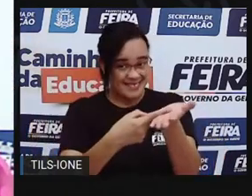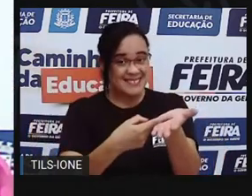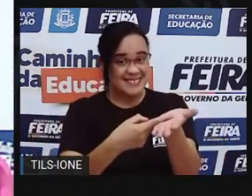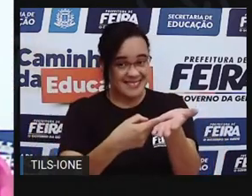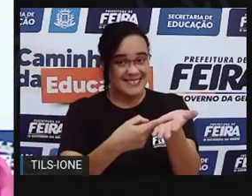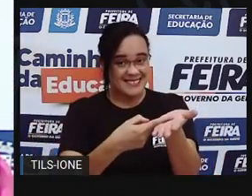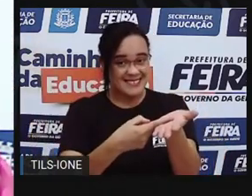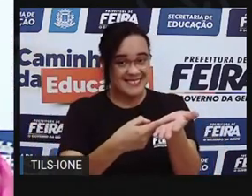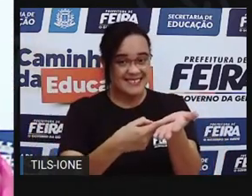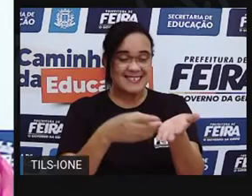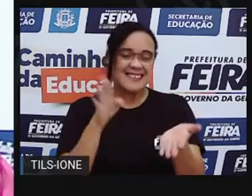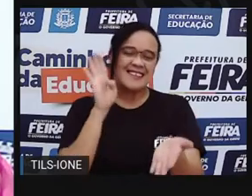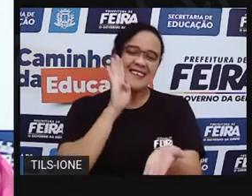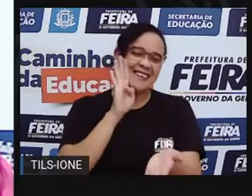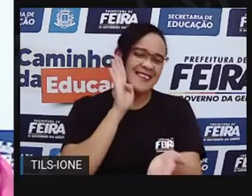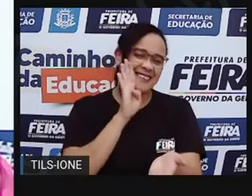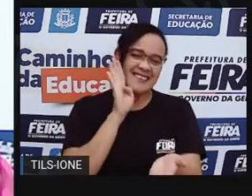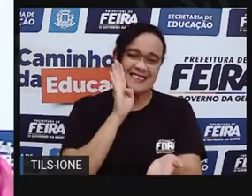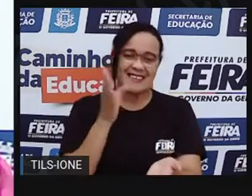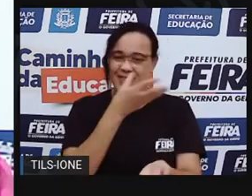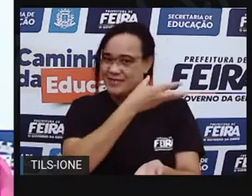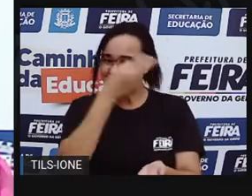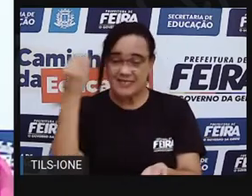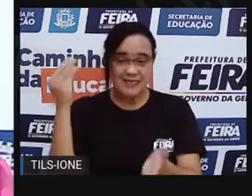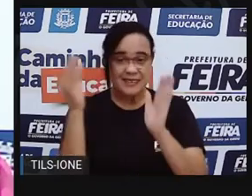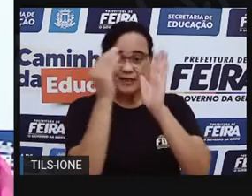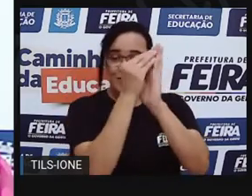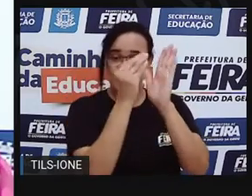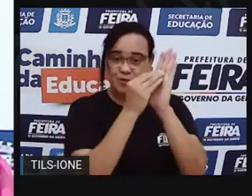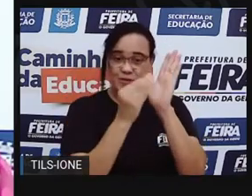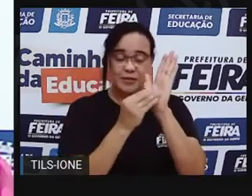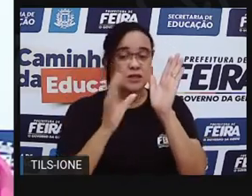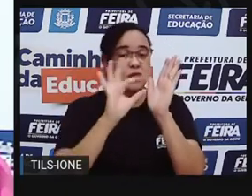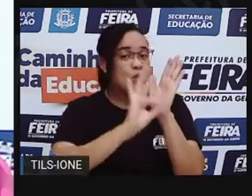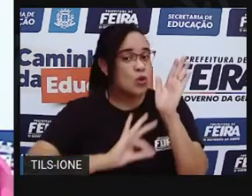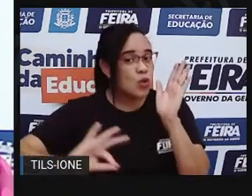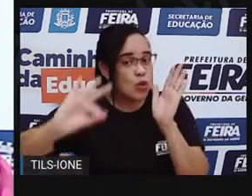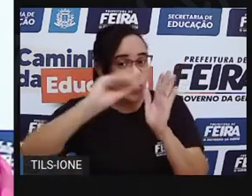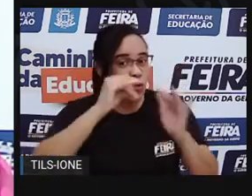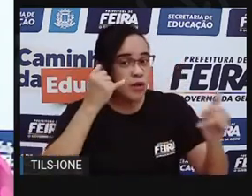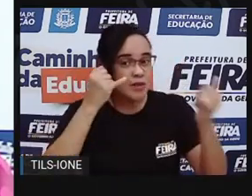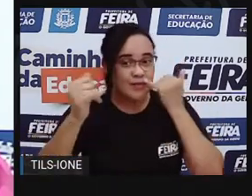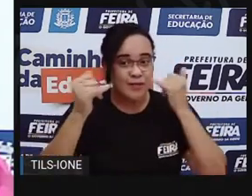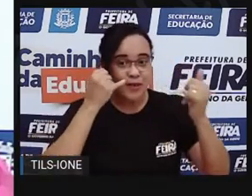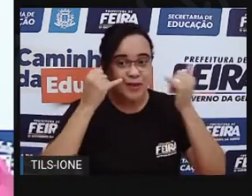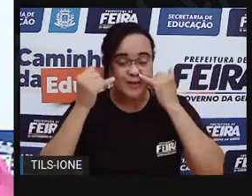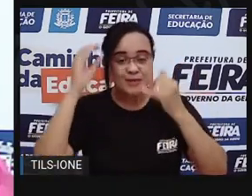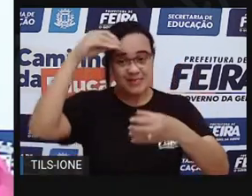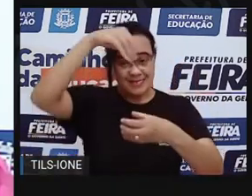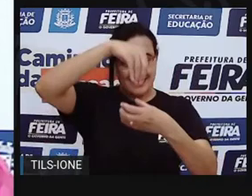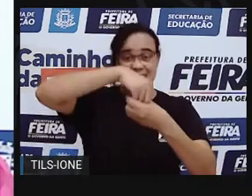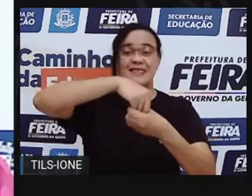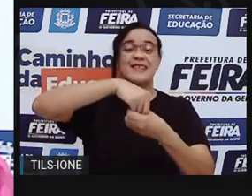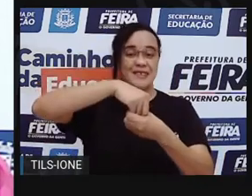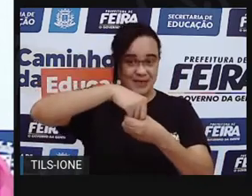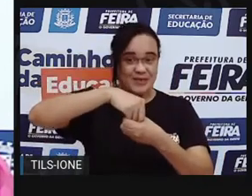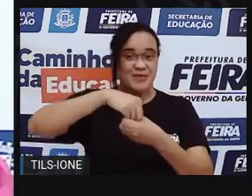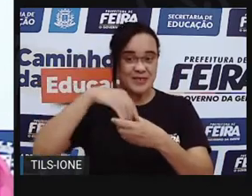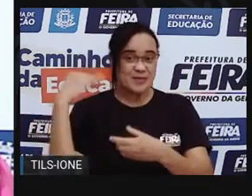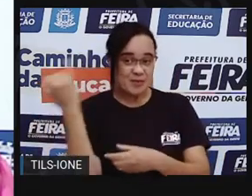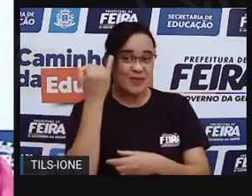Legal! Não esqueçam de colocar todas as informações. Quem não conseguir escrever